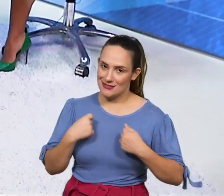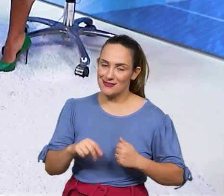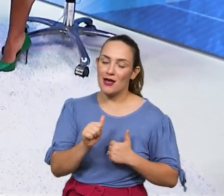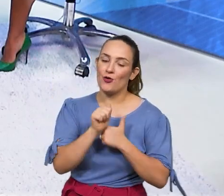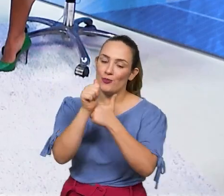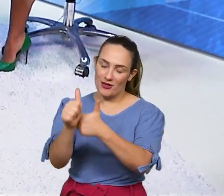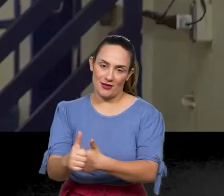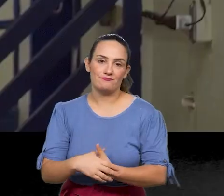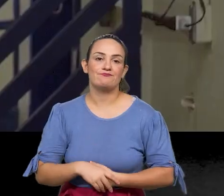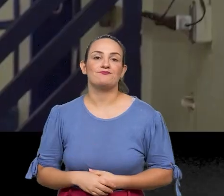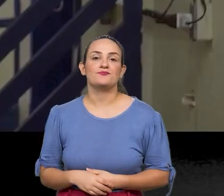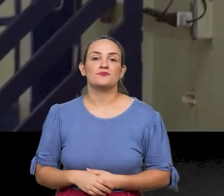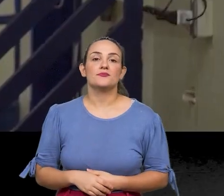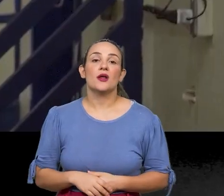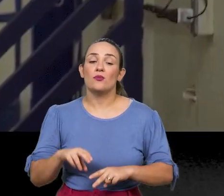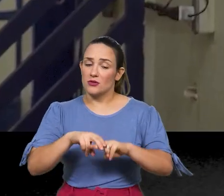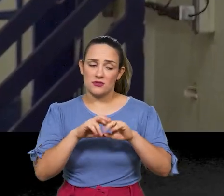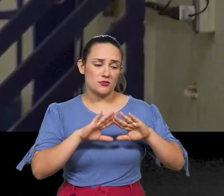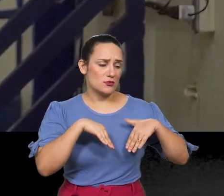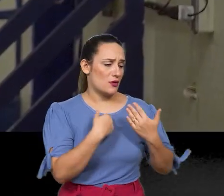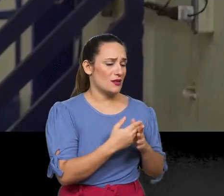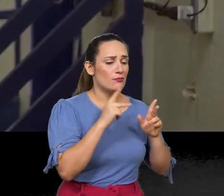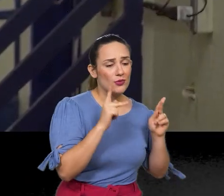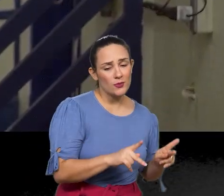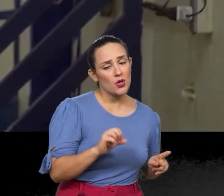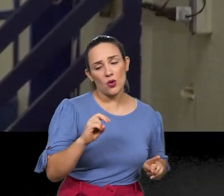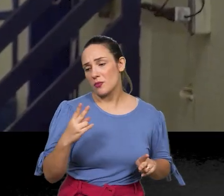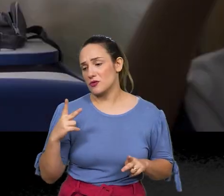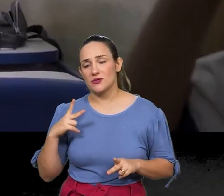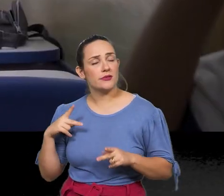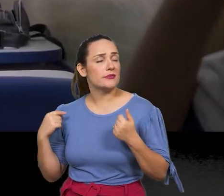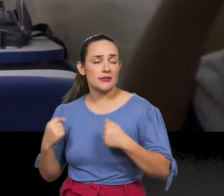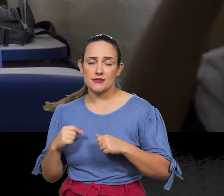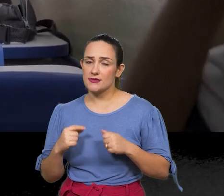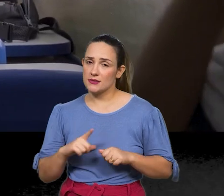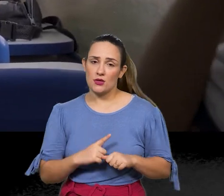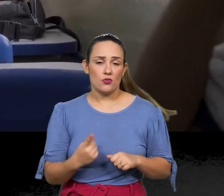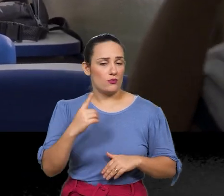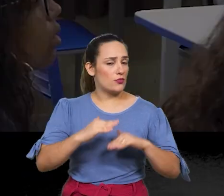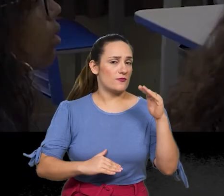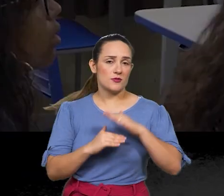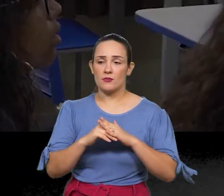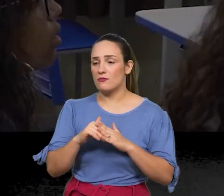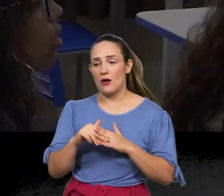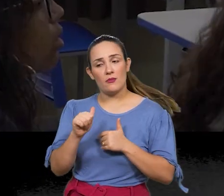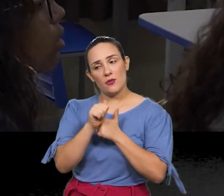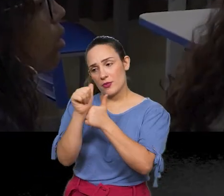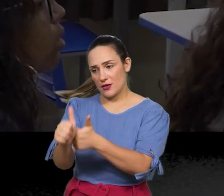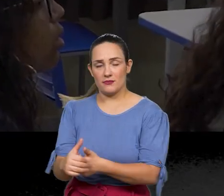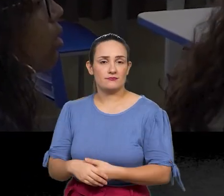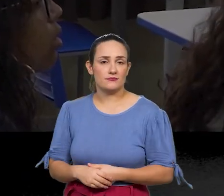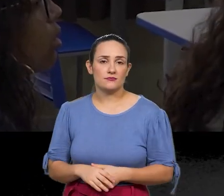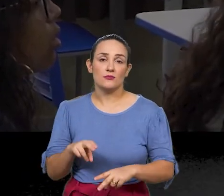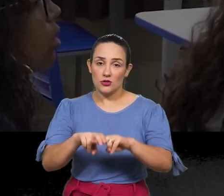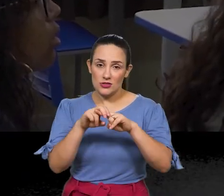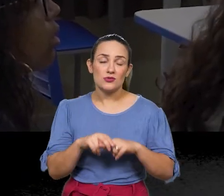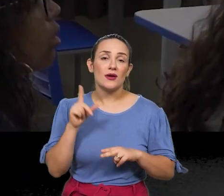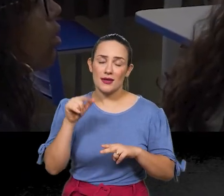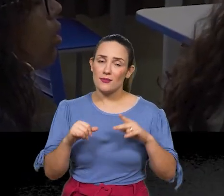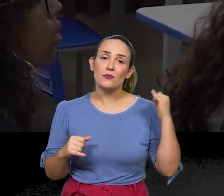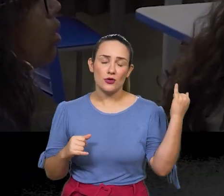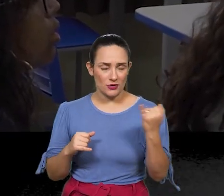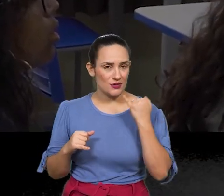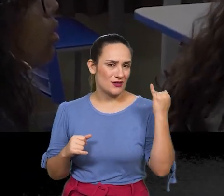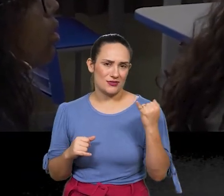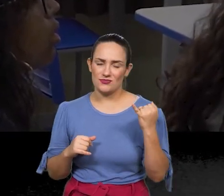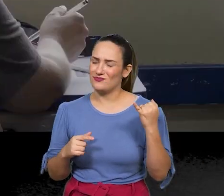necessidade, certo? Então, tanto a escola pública, tanto a particular, deve fornecer esse profissional de apoio. E aí aqui é muito importante, porque a